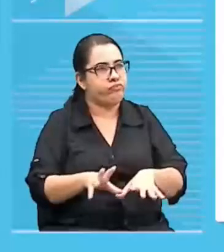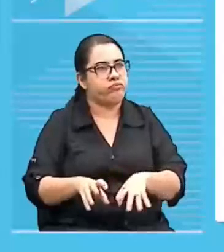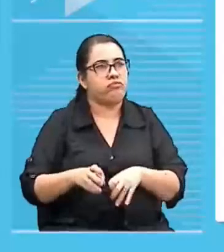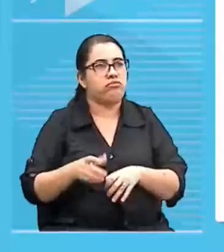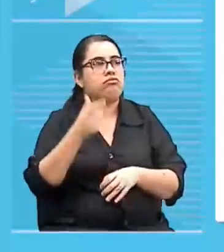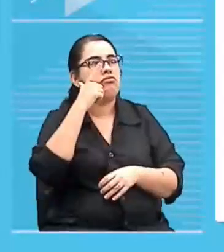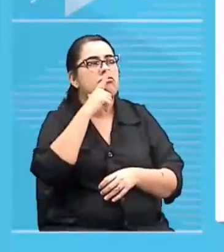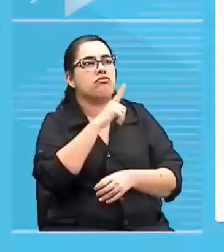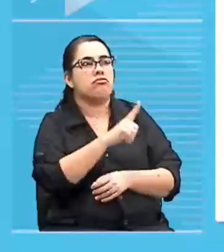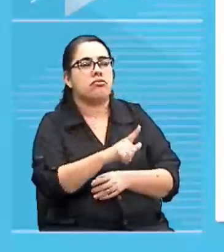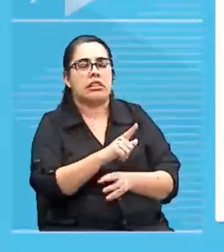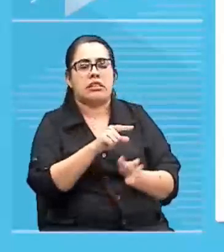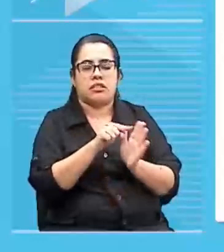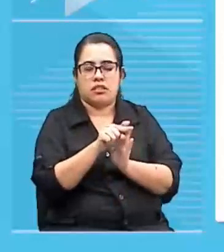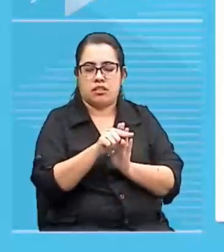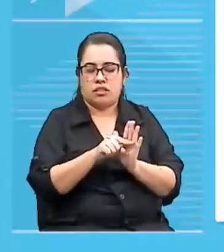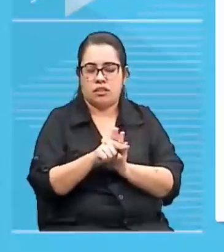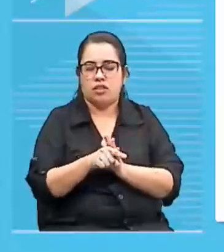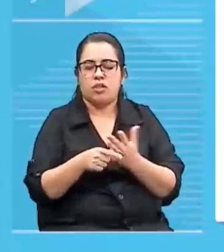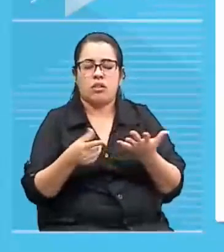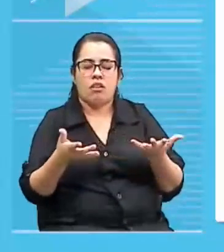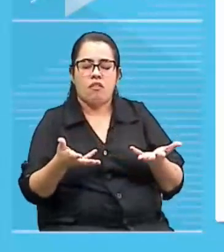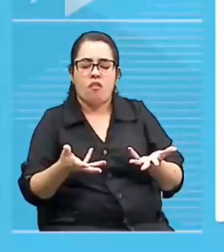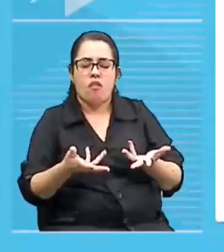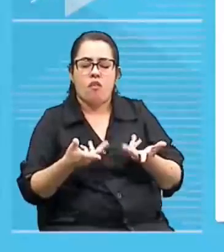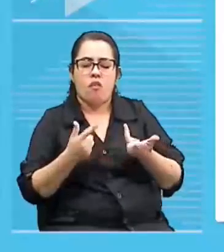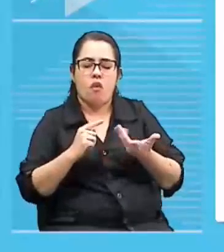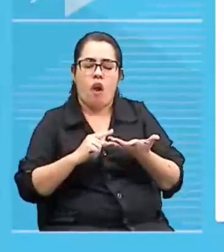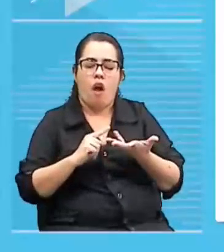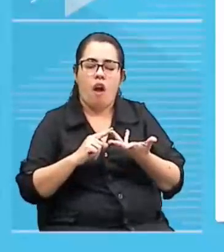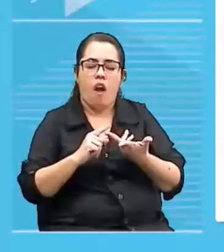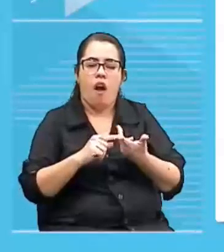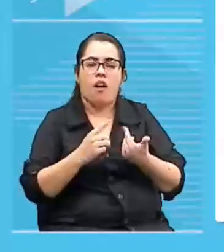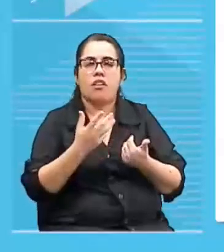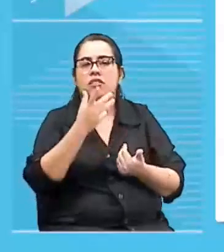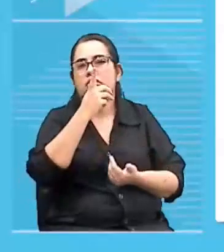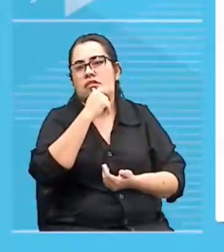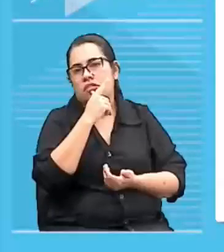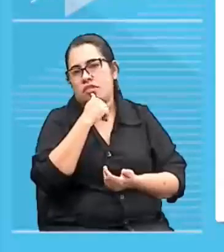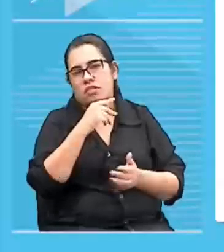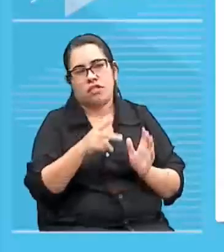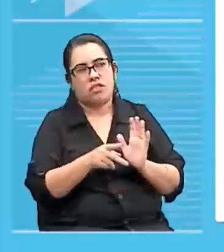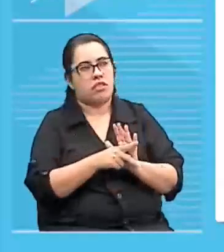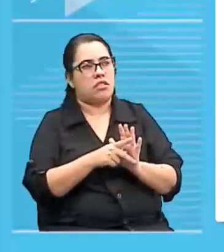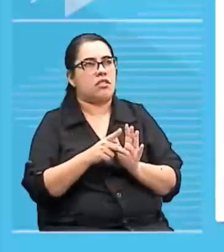que ele consegue analisar a qualidade da água.